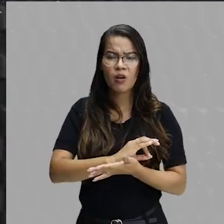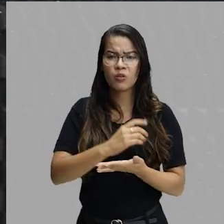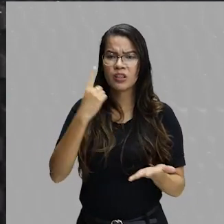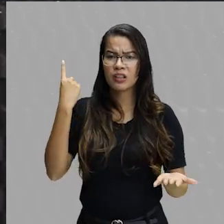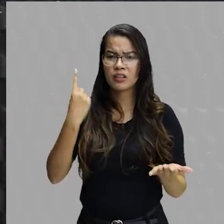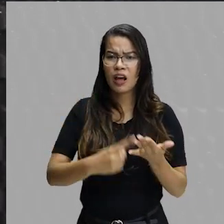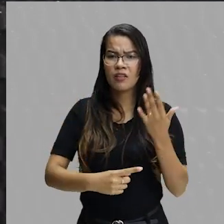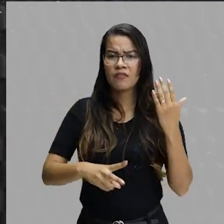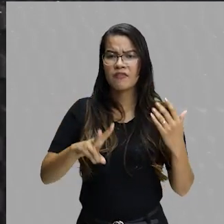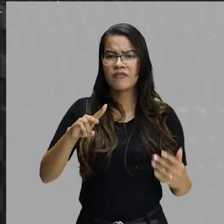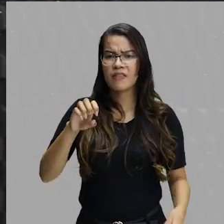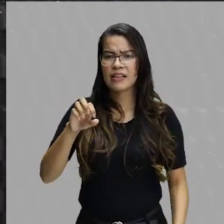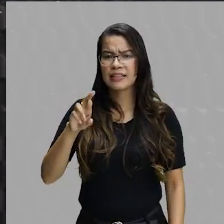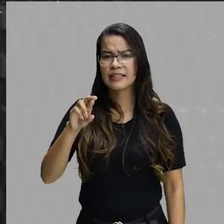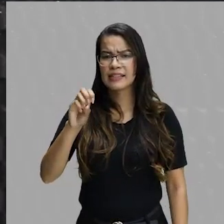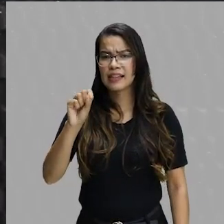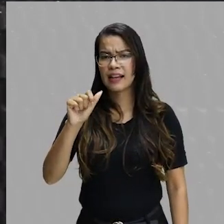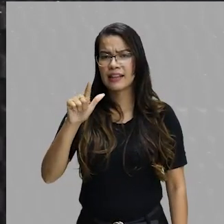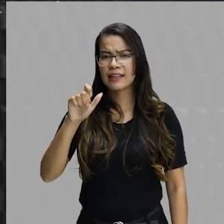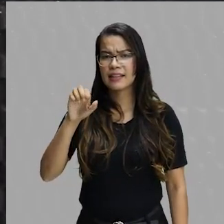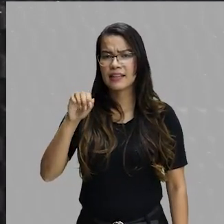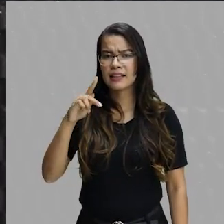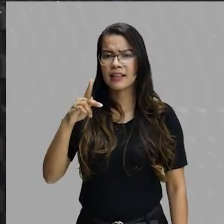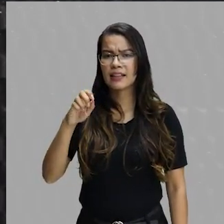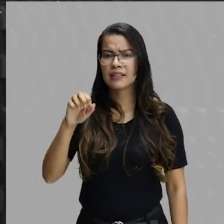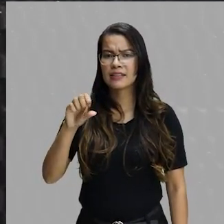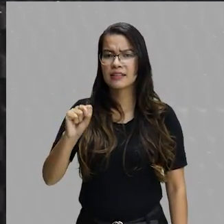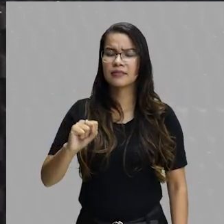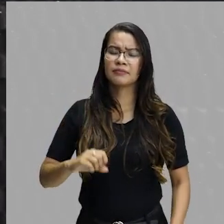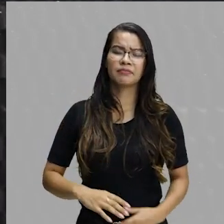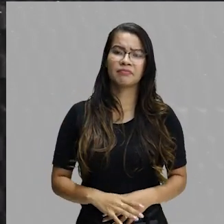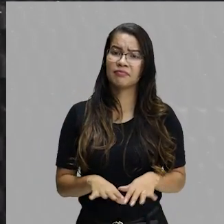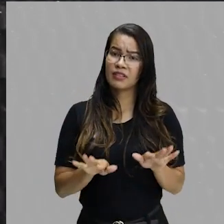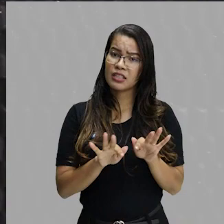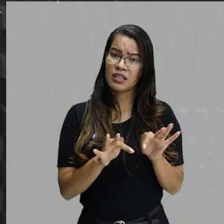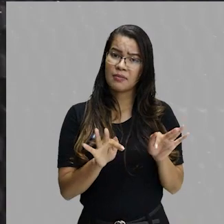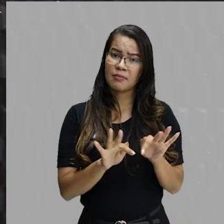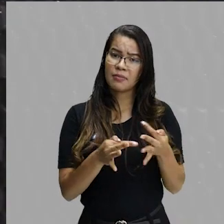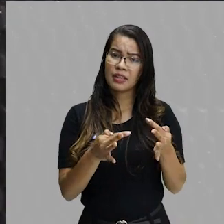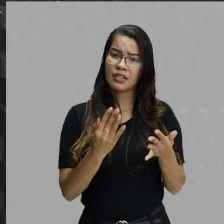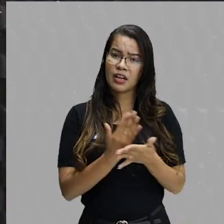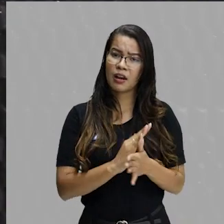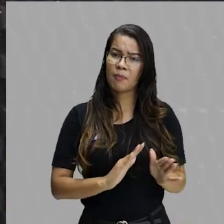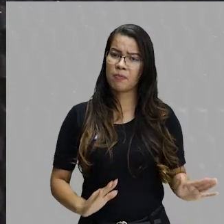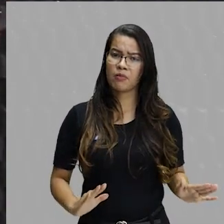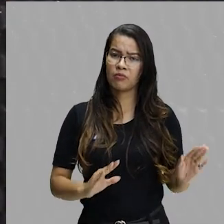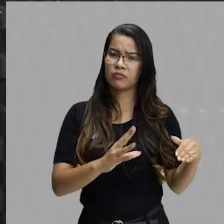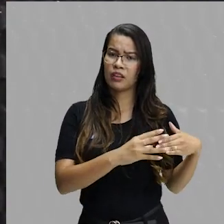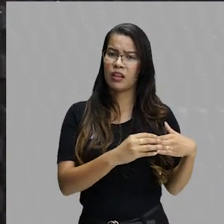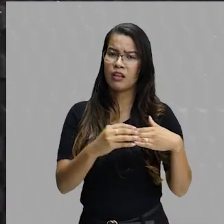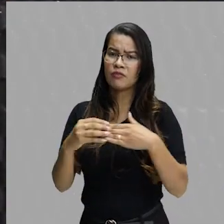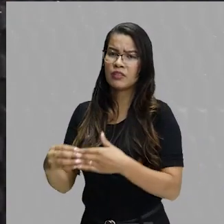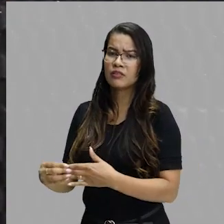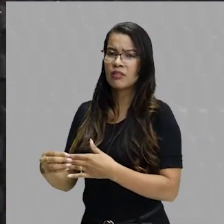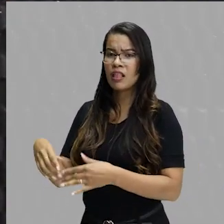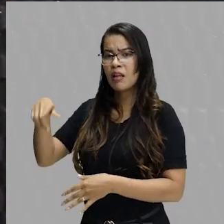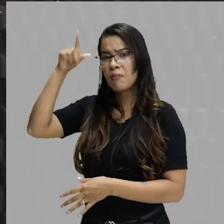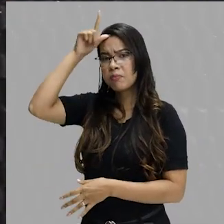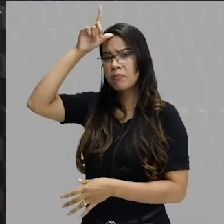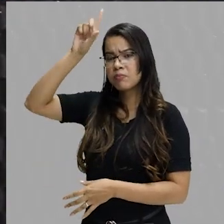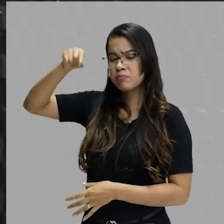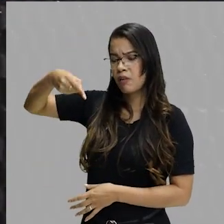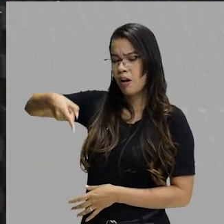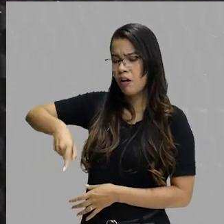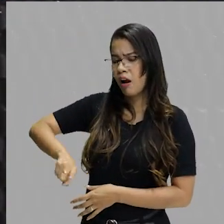O Tratado de Versalhes, que simplesmente acabou levando a Alemanha para uma profunda crise. Então,